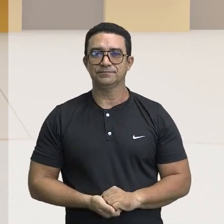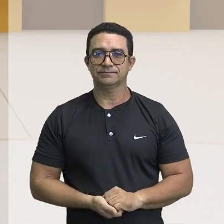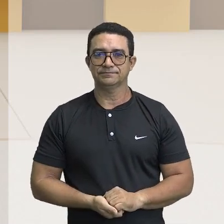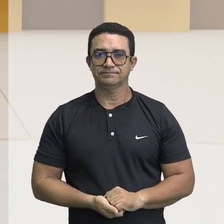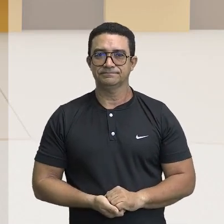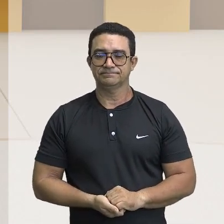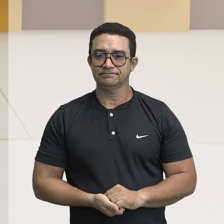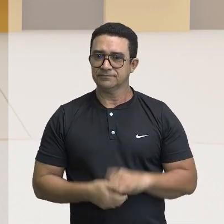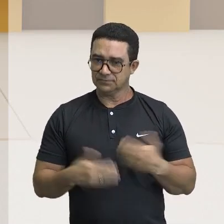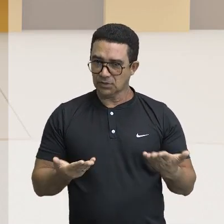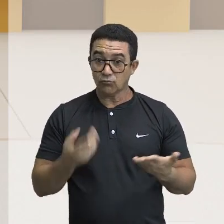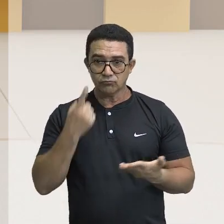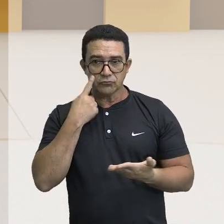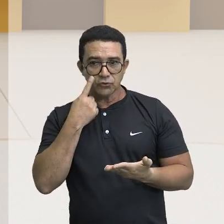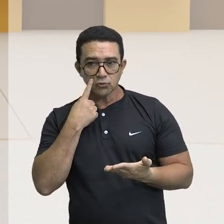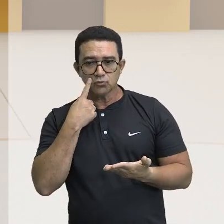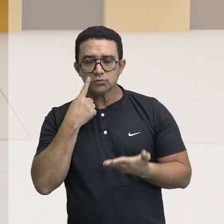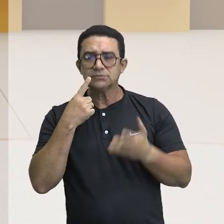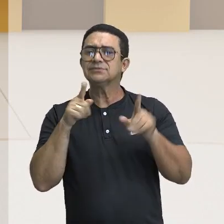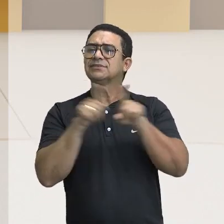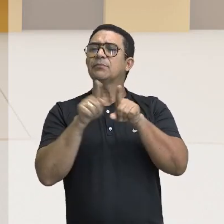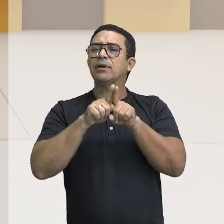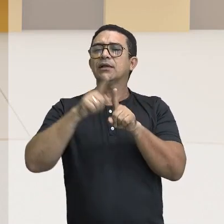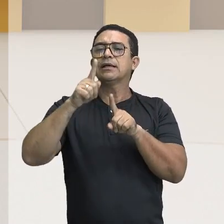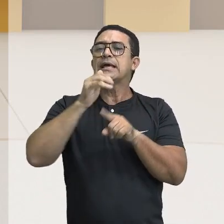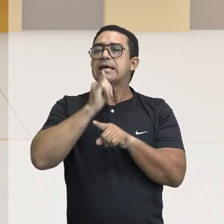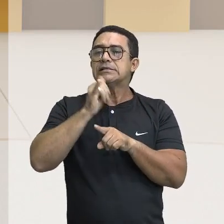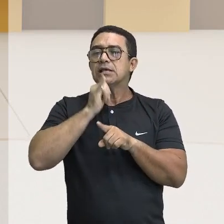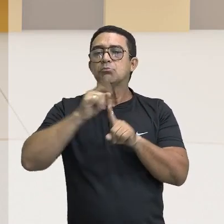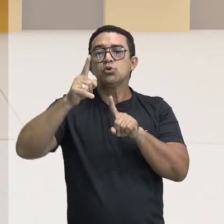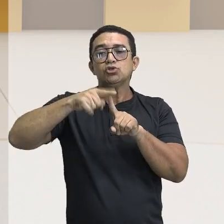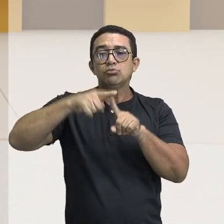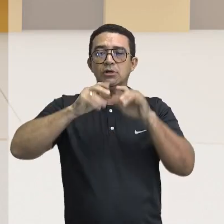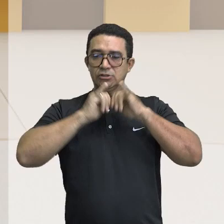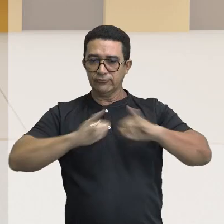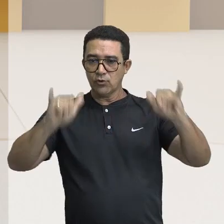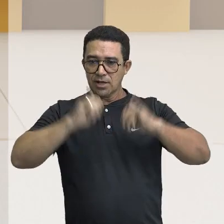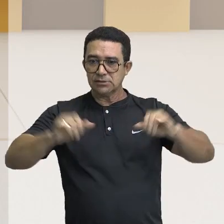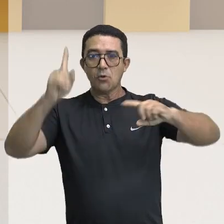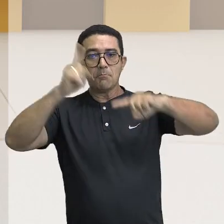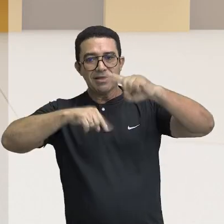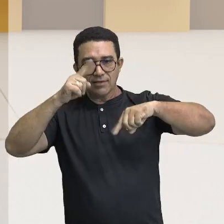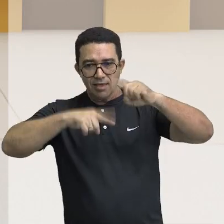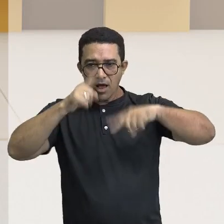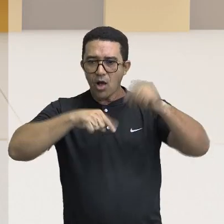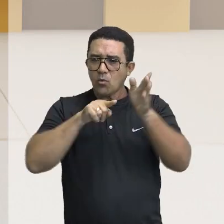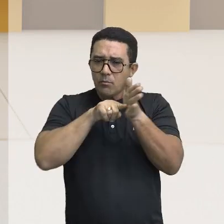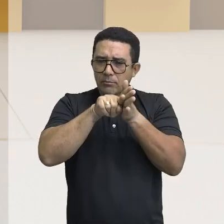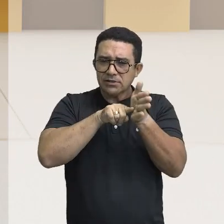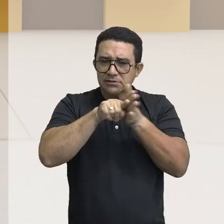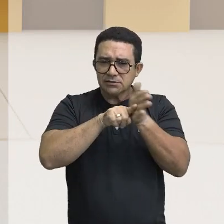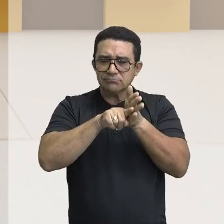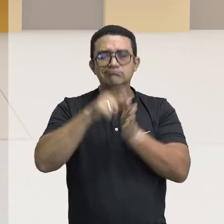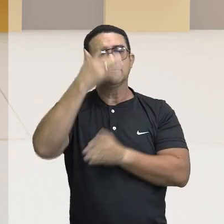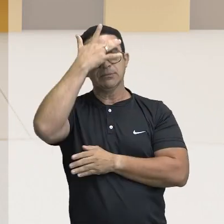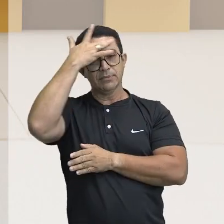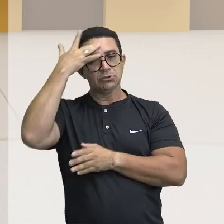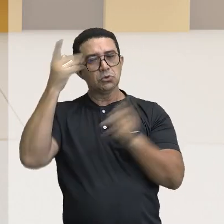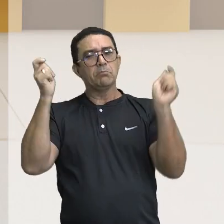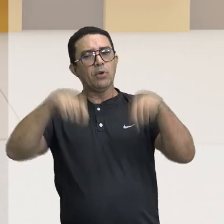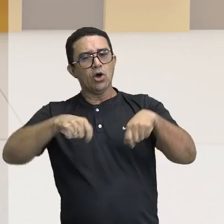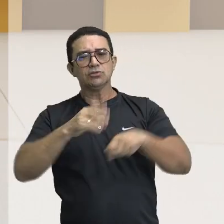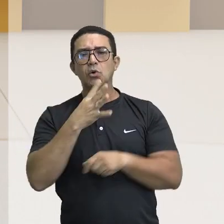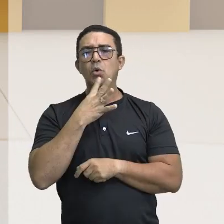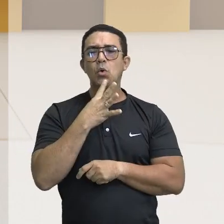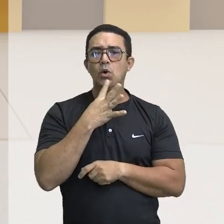Olha, então, um bom exemplo aí de divulgação de materiais, né, de pesquisa. para que as pessoas possam conhecer